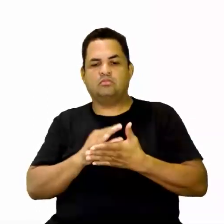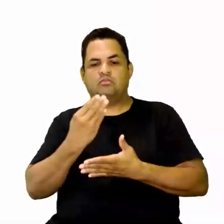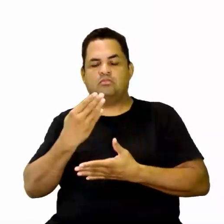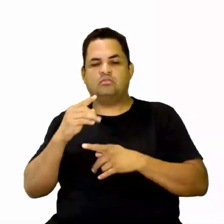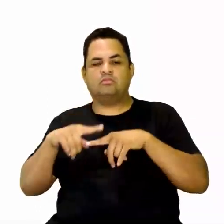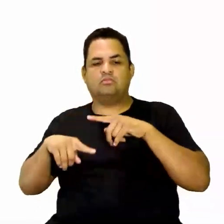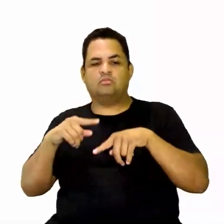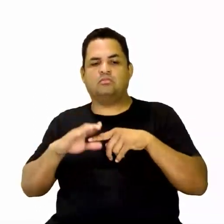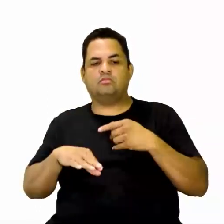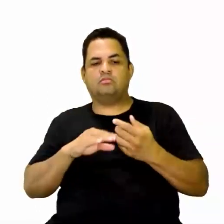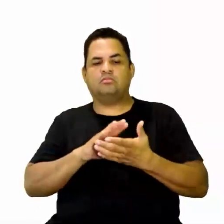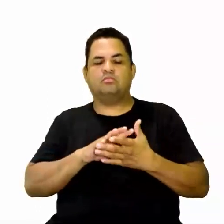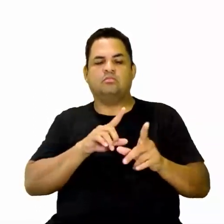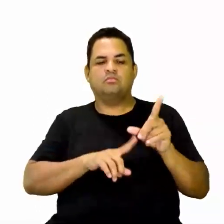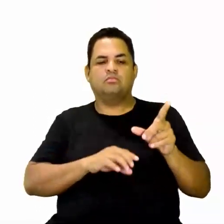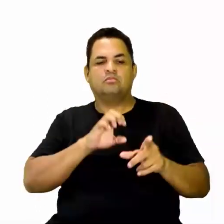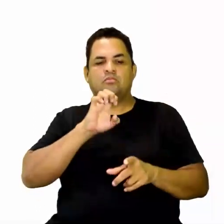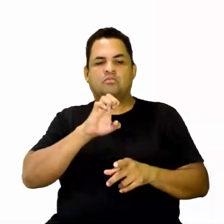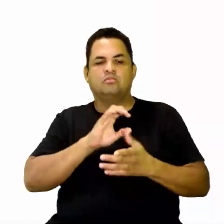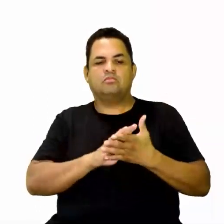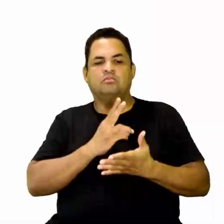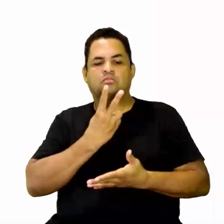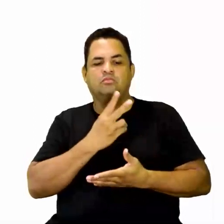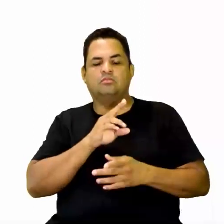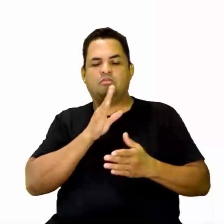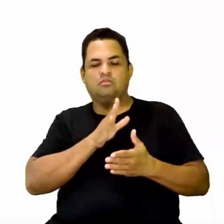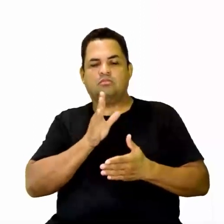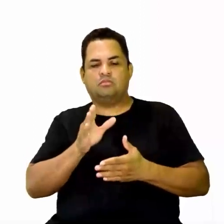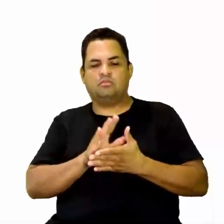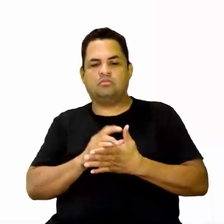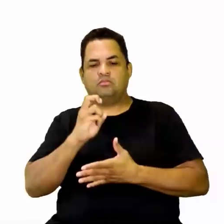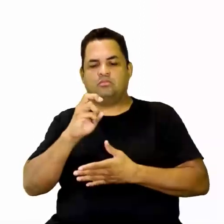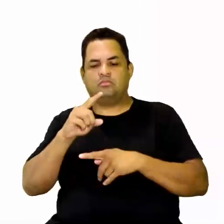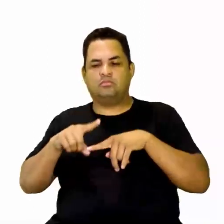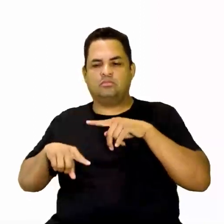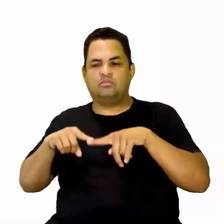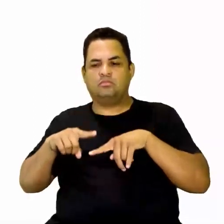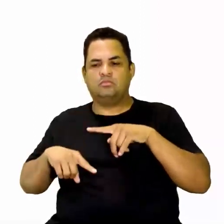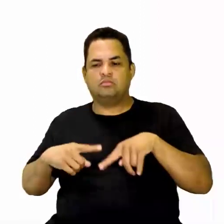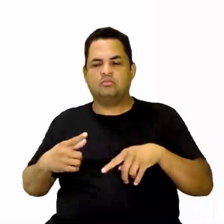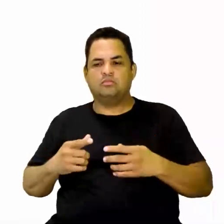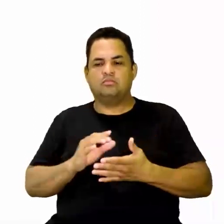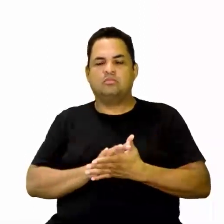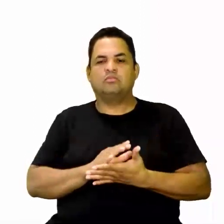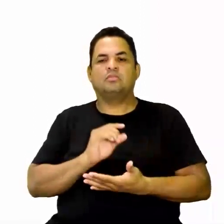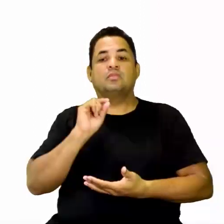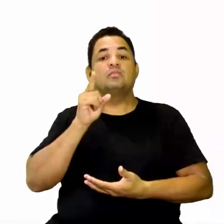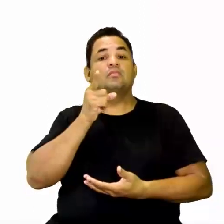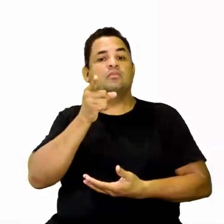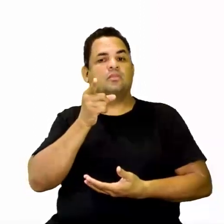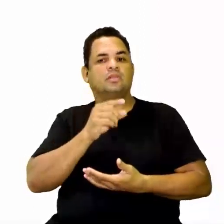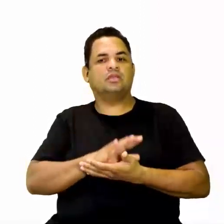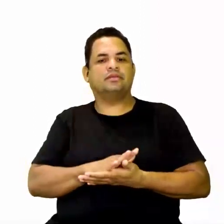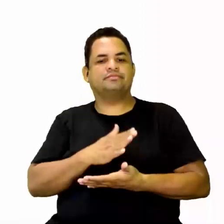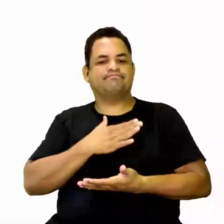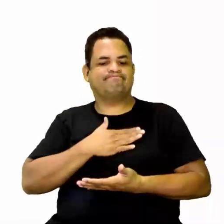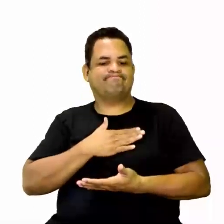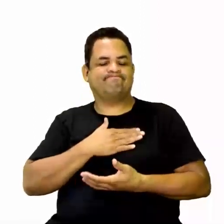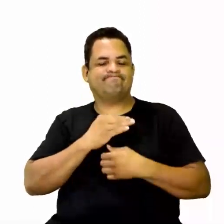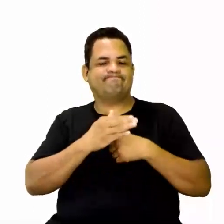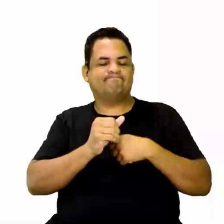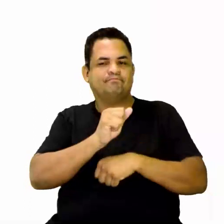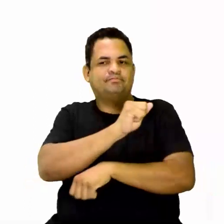componentes. Letra E, 2 fases e 5 componentes. Você aí, meu caro aluno,